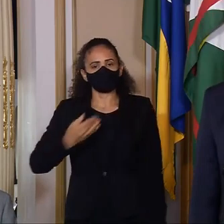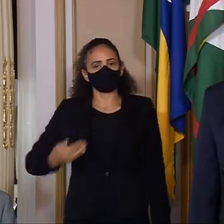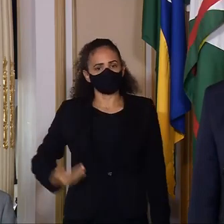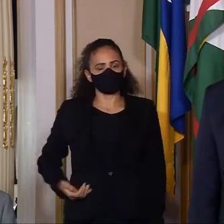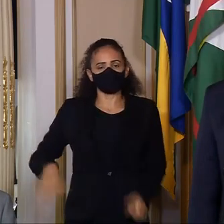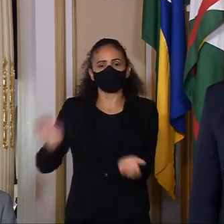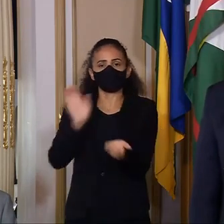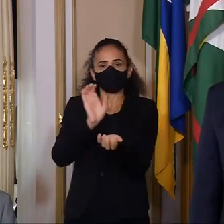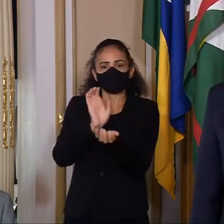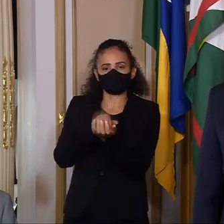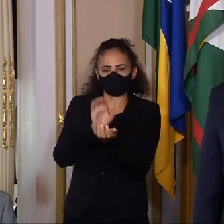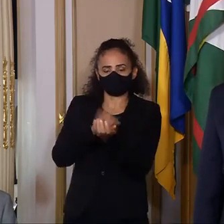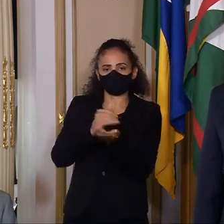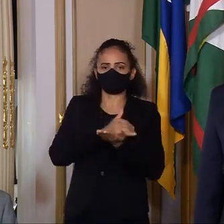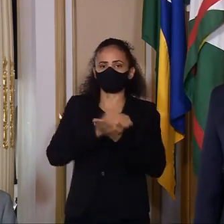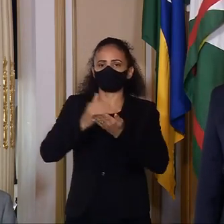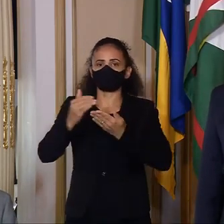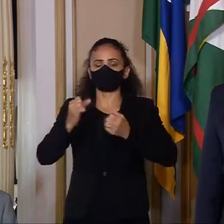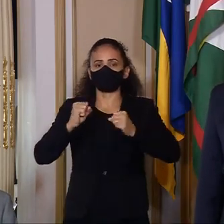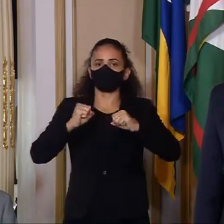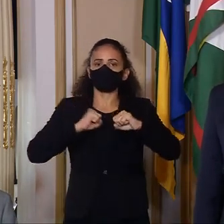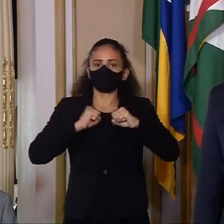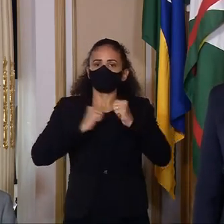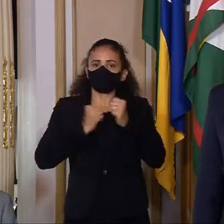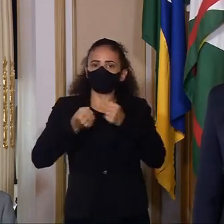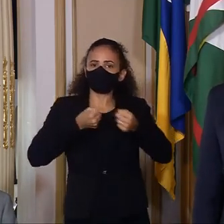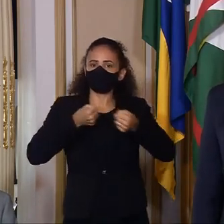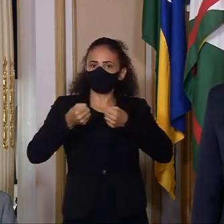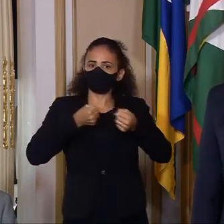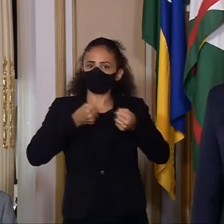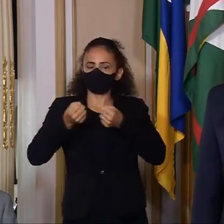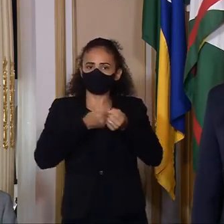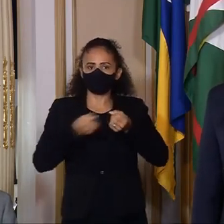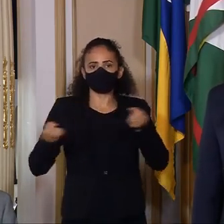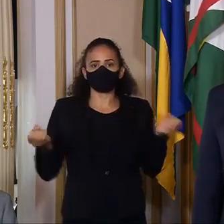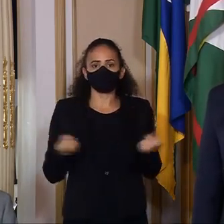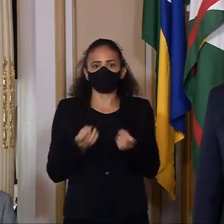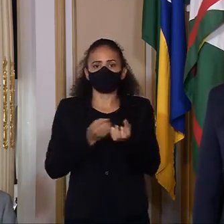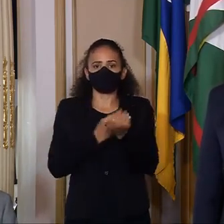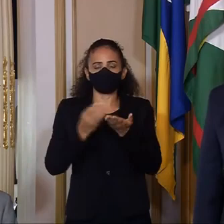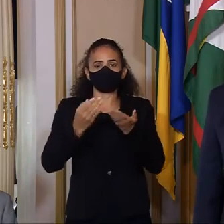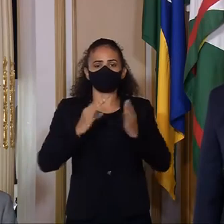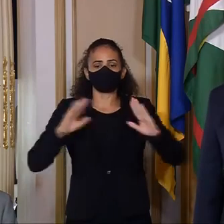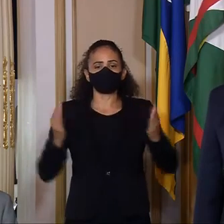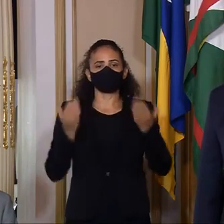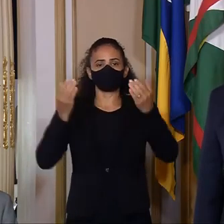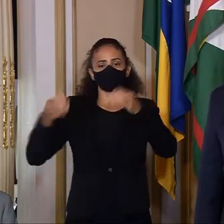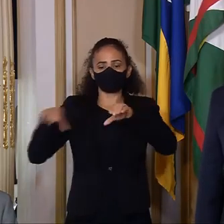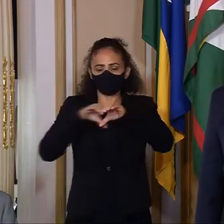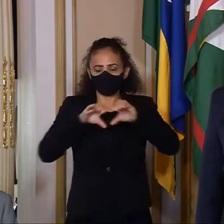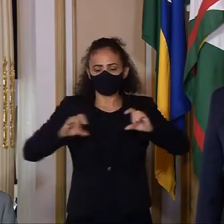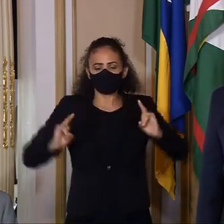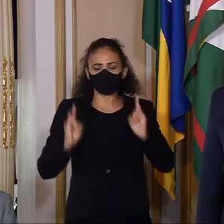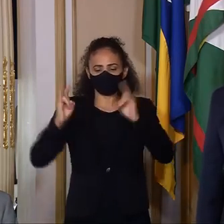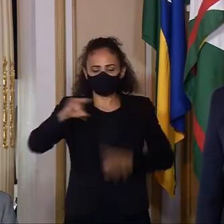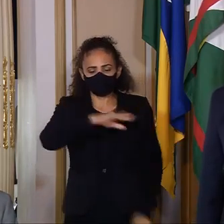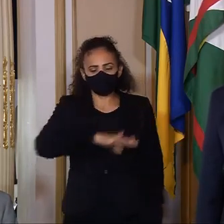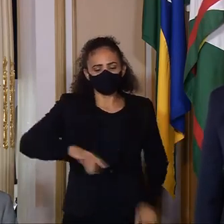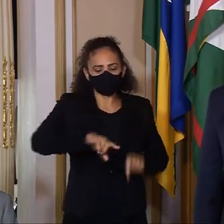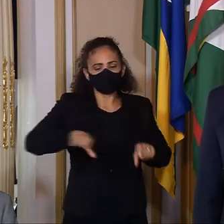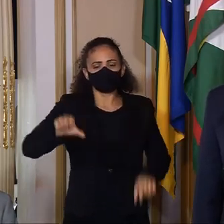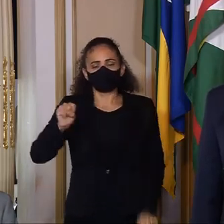governo do estado damos início nesse momento a cerimônia de lançamento do sistema integrado de saneamento Rural